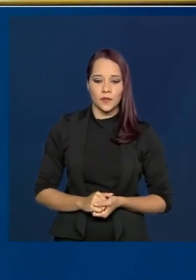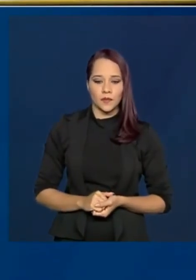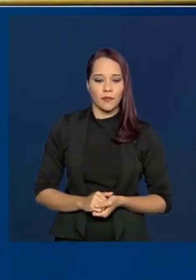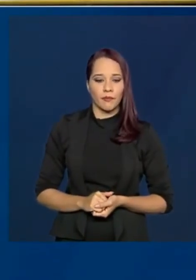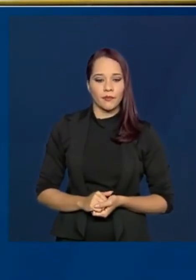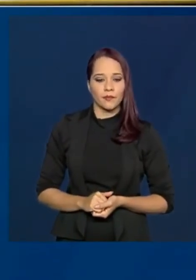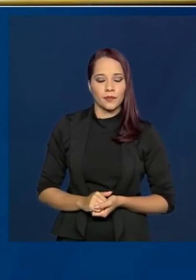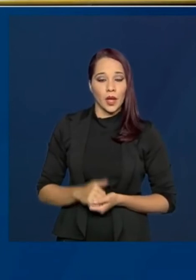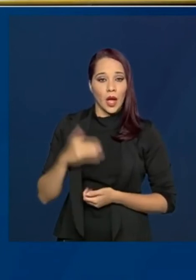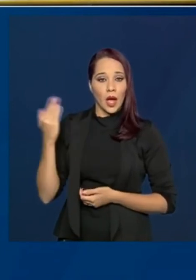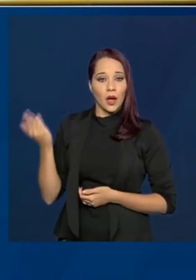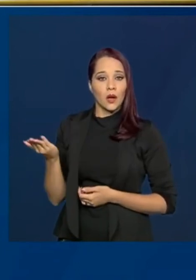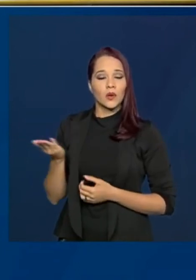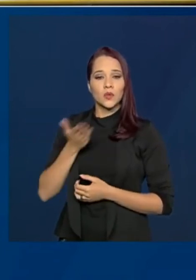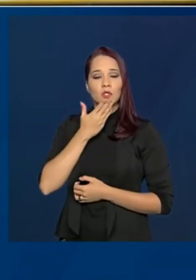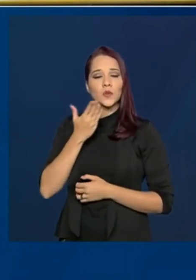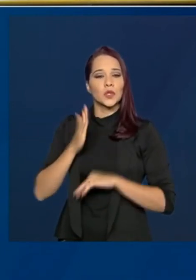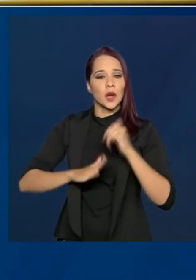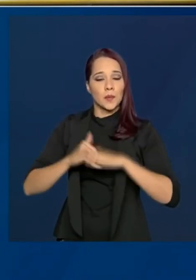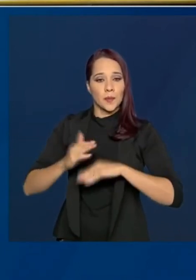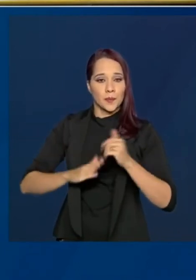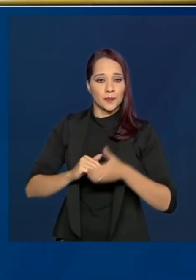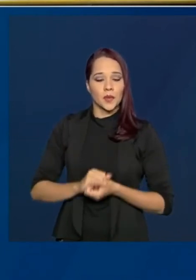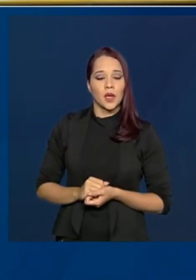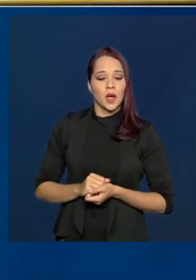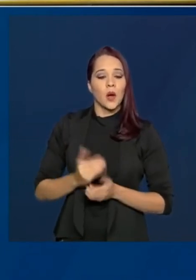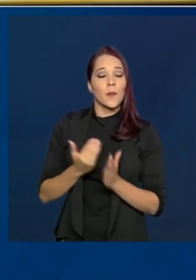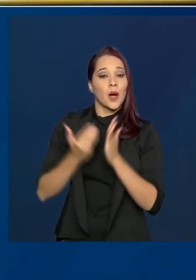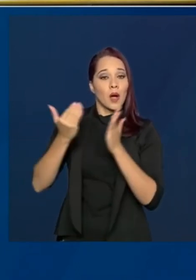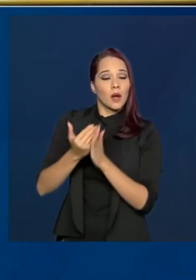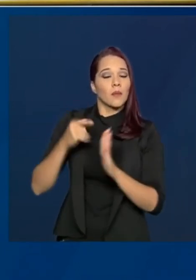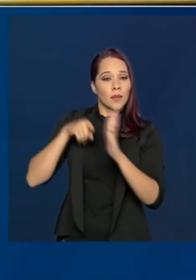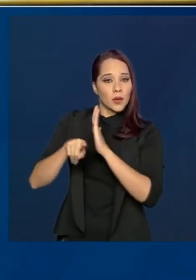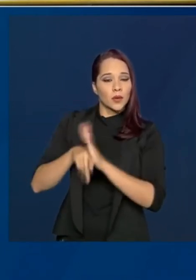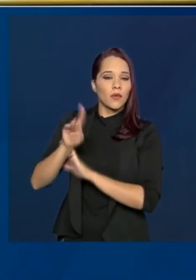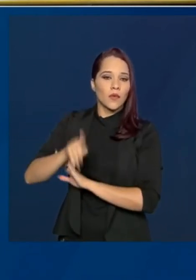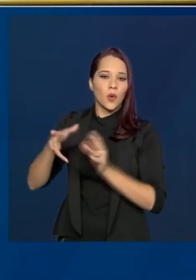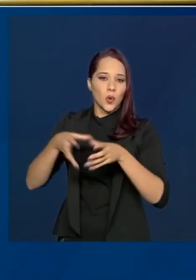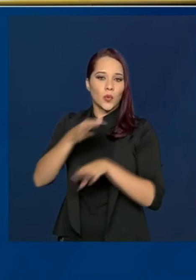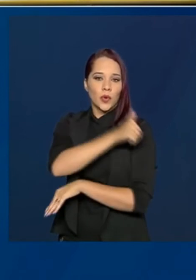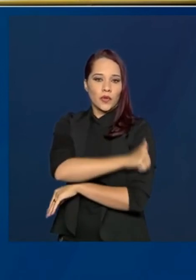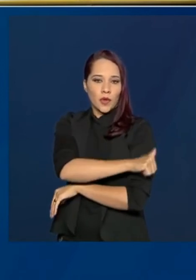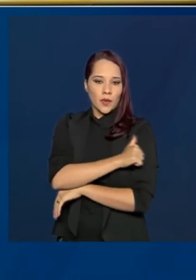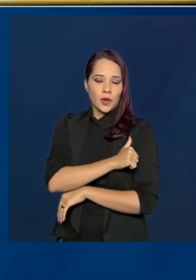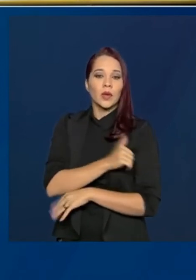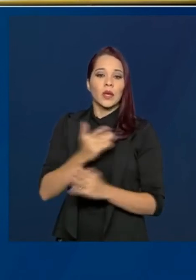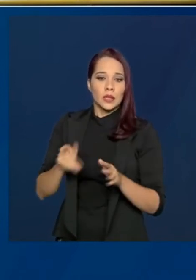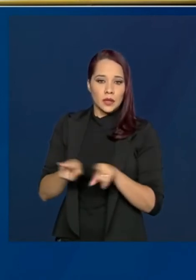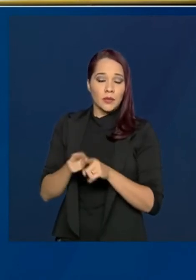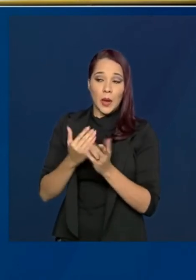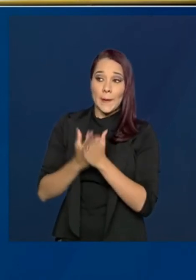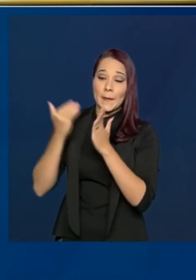Em relação às ocupações, o maior número de profissionais que respondeu à pesquisa foram os enfermeiros, também foi o maior